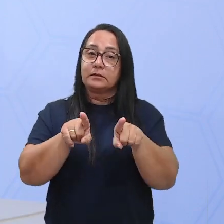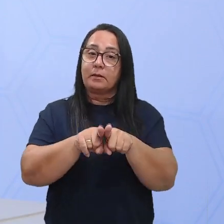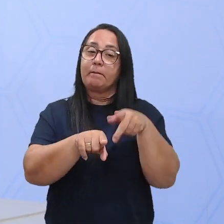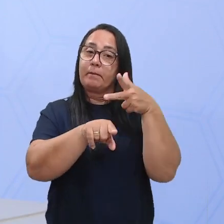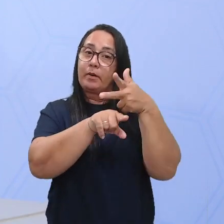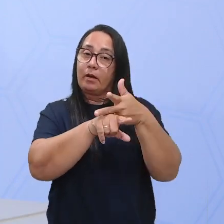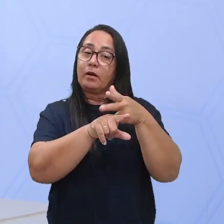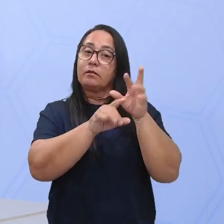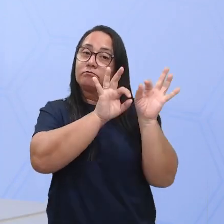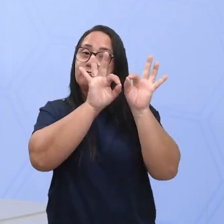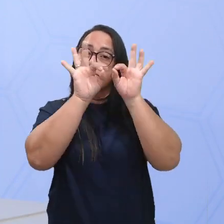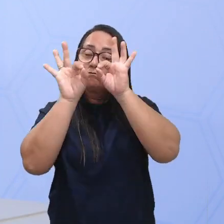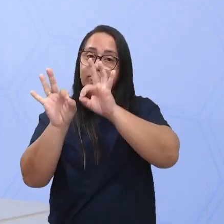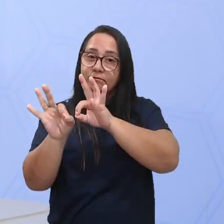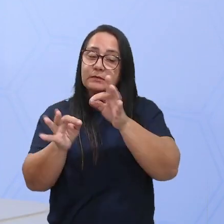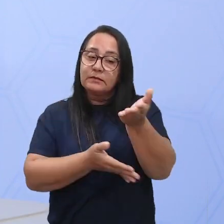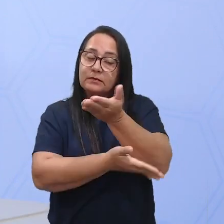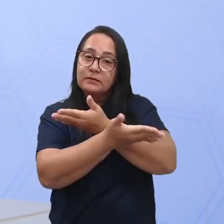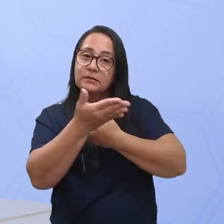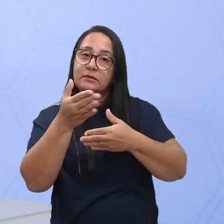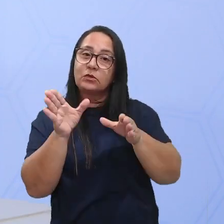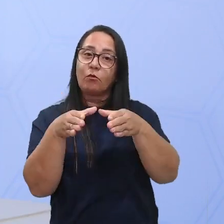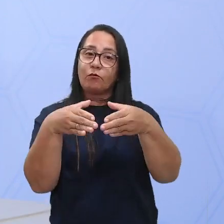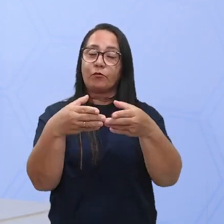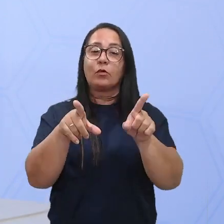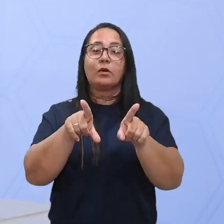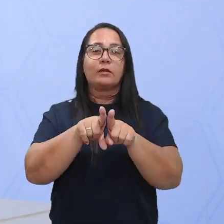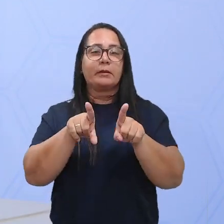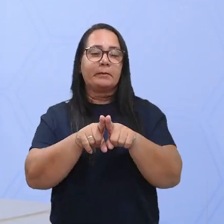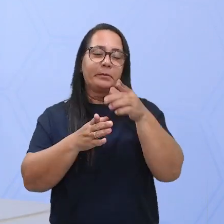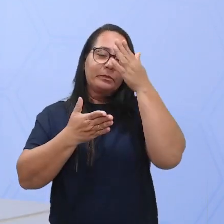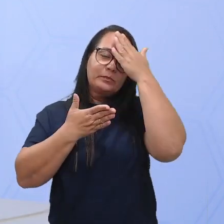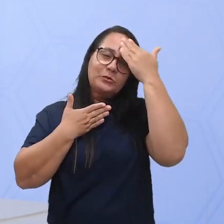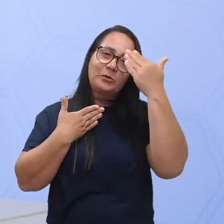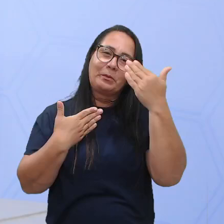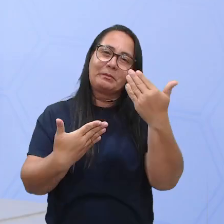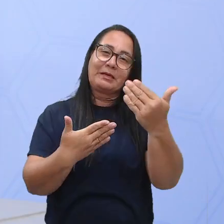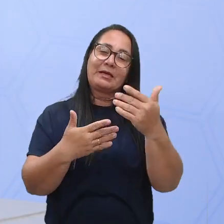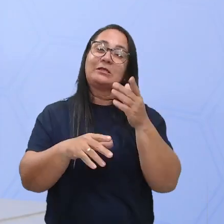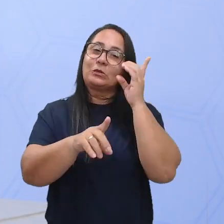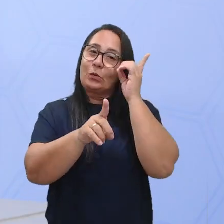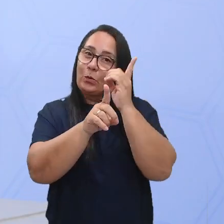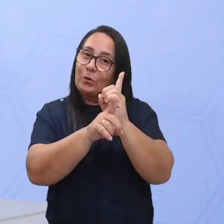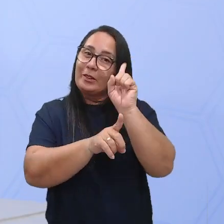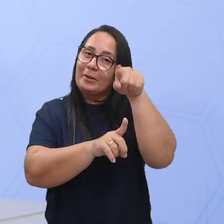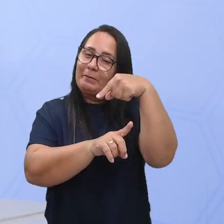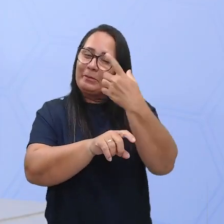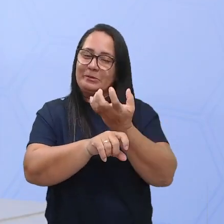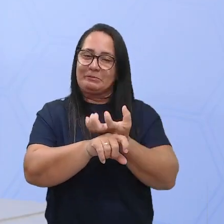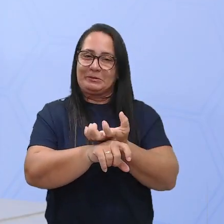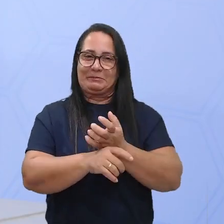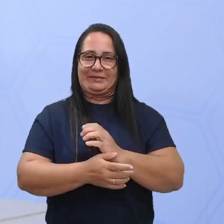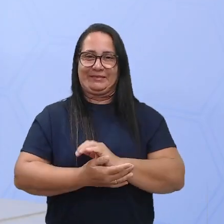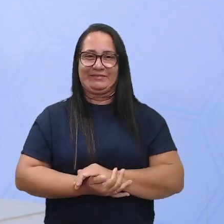videoaula, interagir nos fóruns e no mais, muito obrigada e a gente se encontra na próxima disciplina.